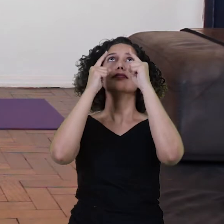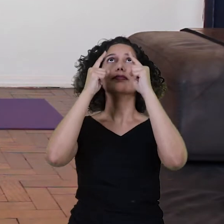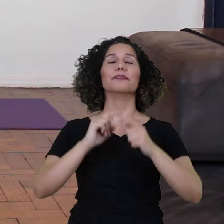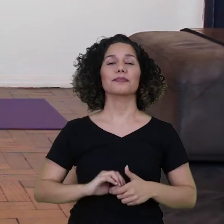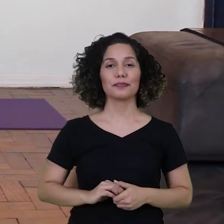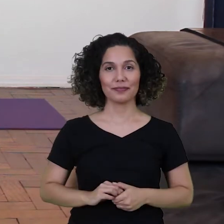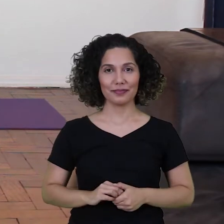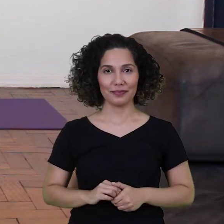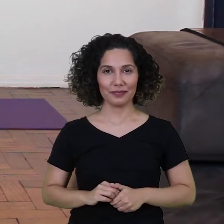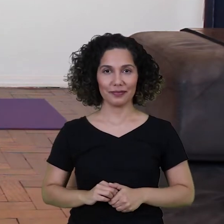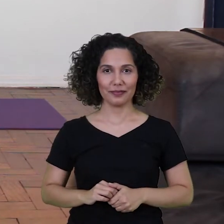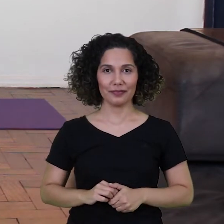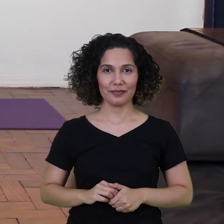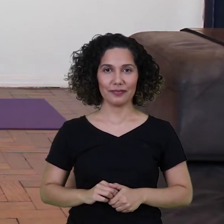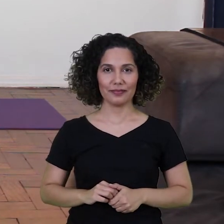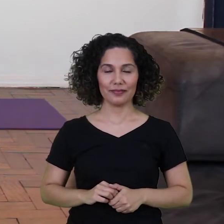cima.